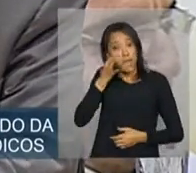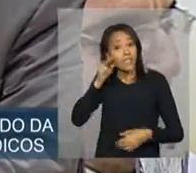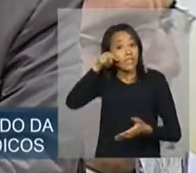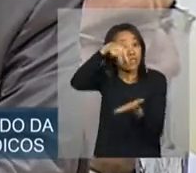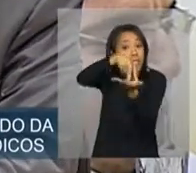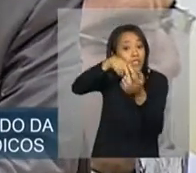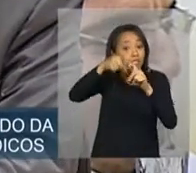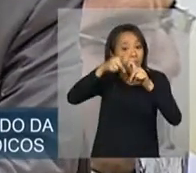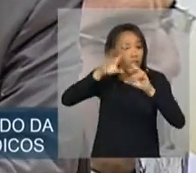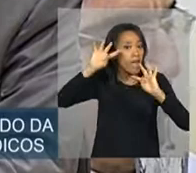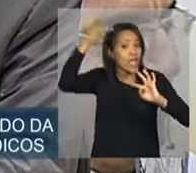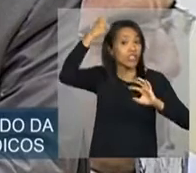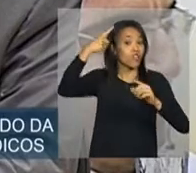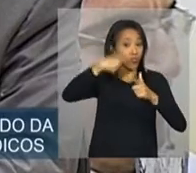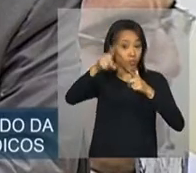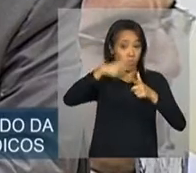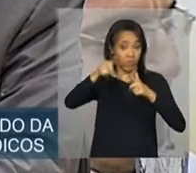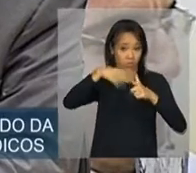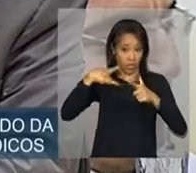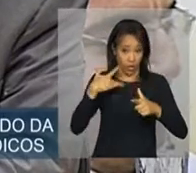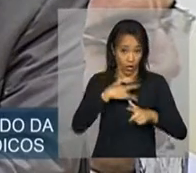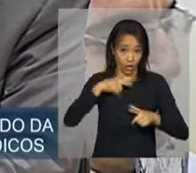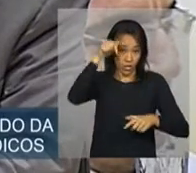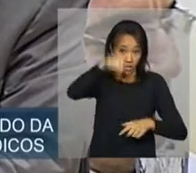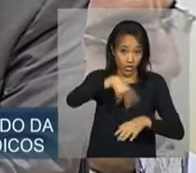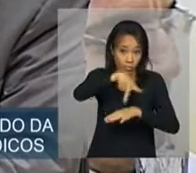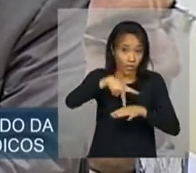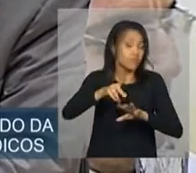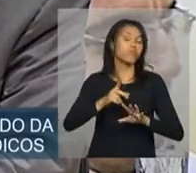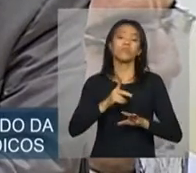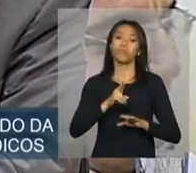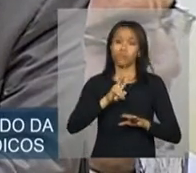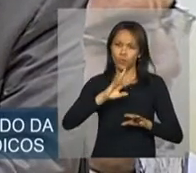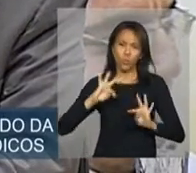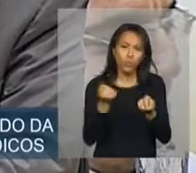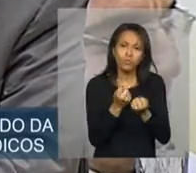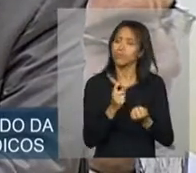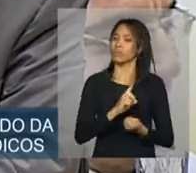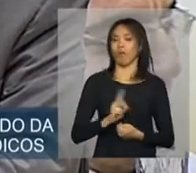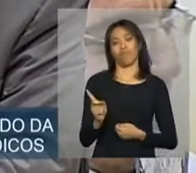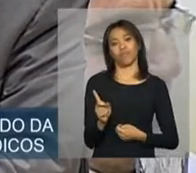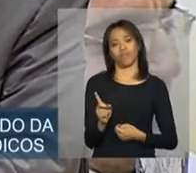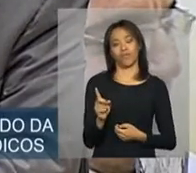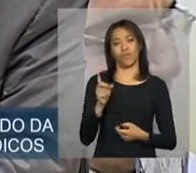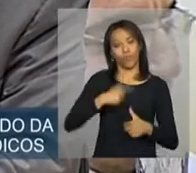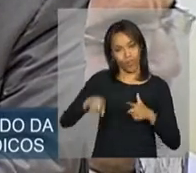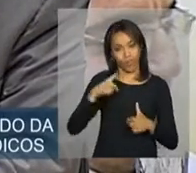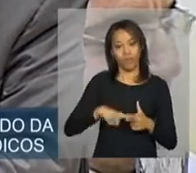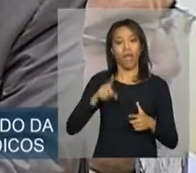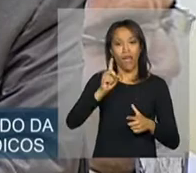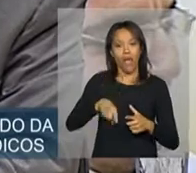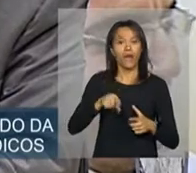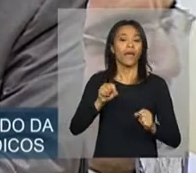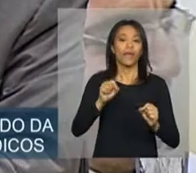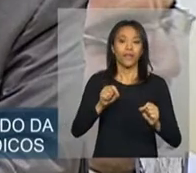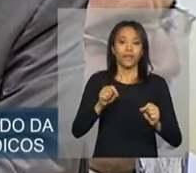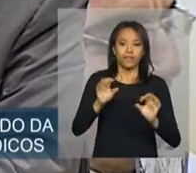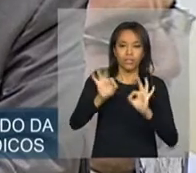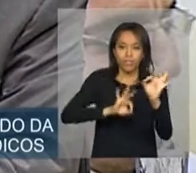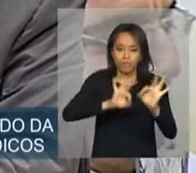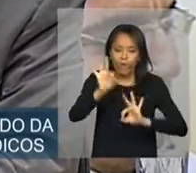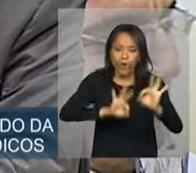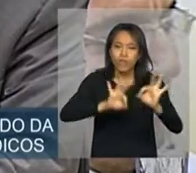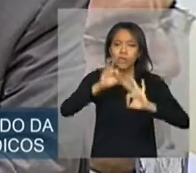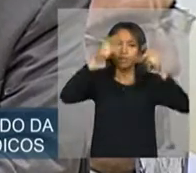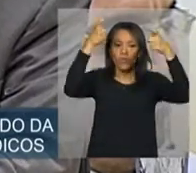resolve todos Florestal de país não tanto que a primeira ação do programa é infraestrutura é inscrito das